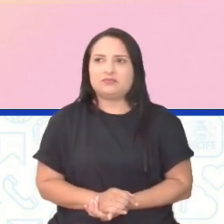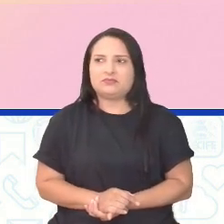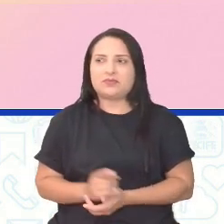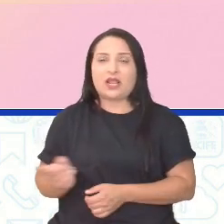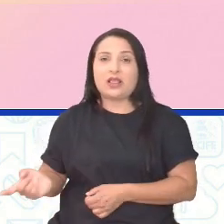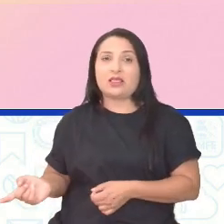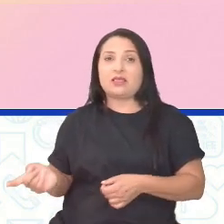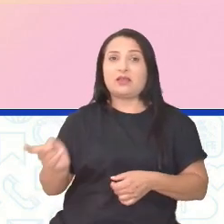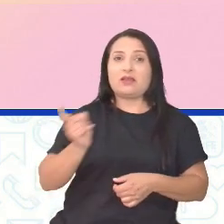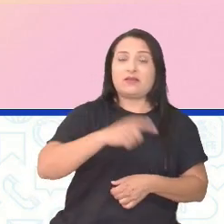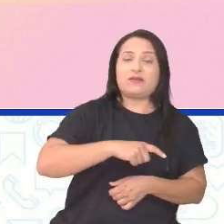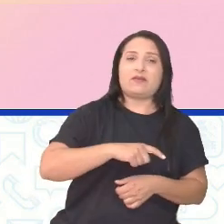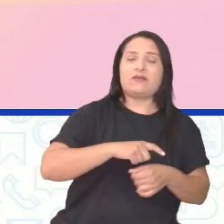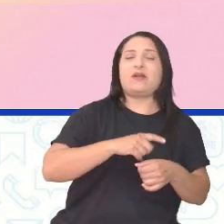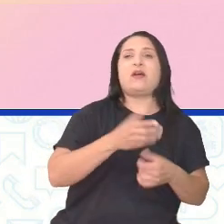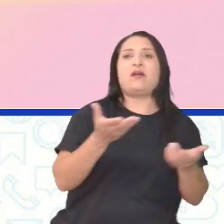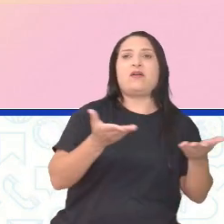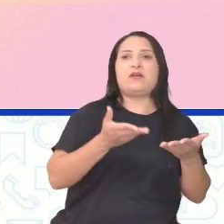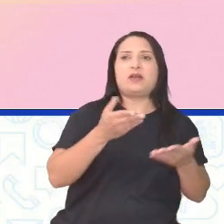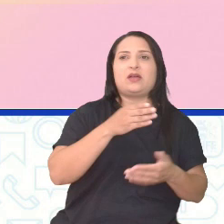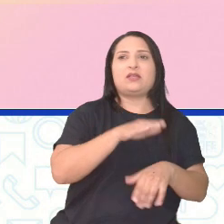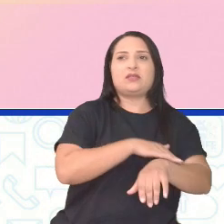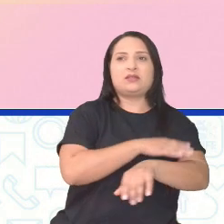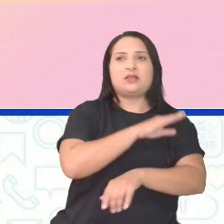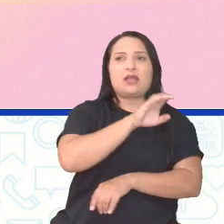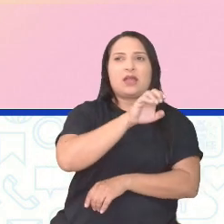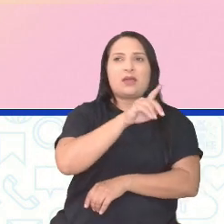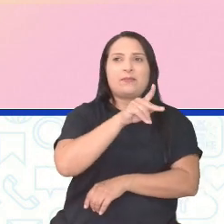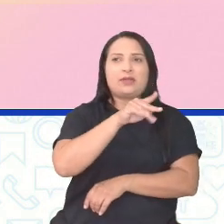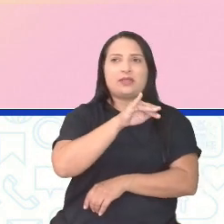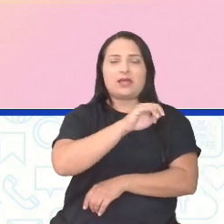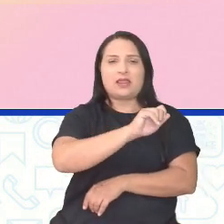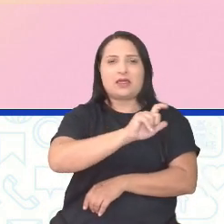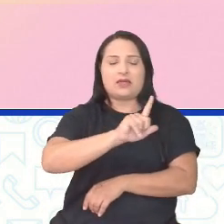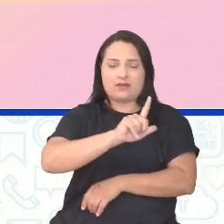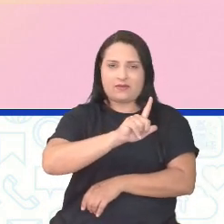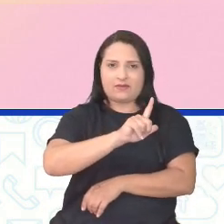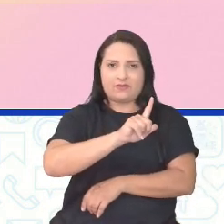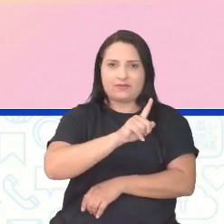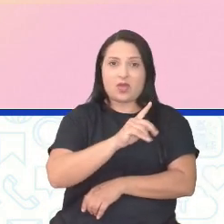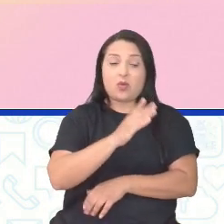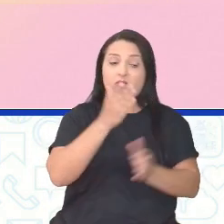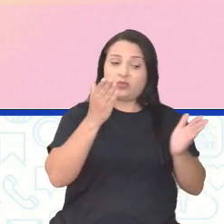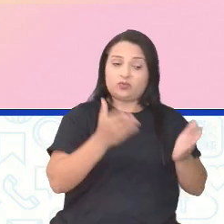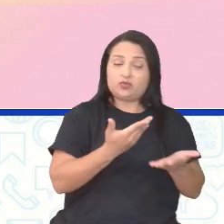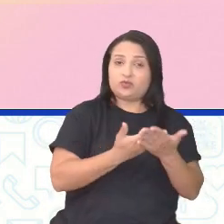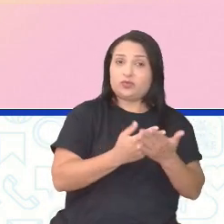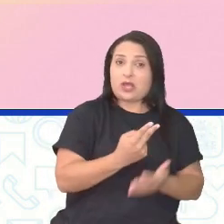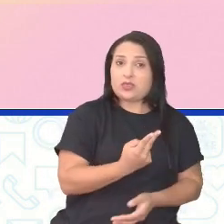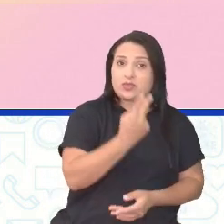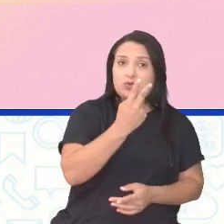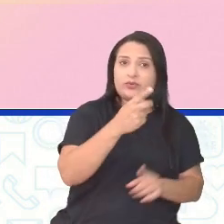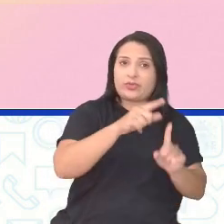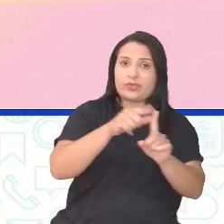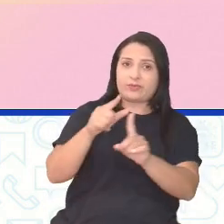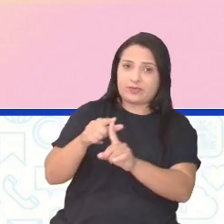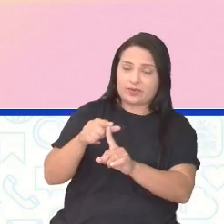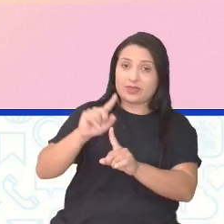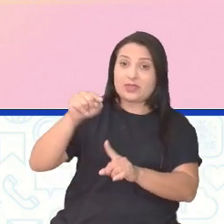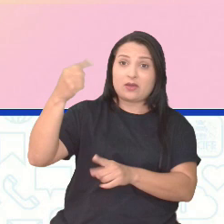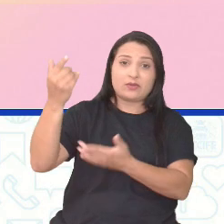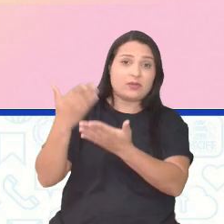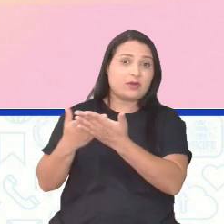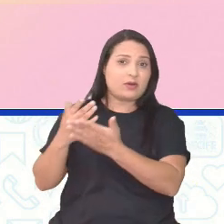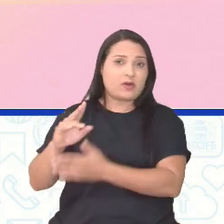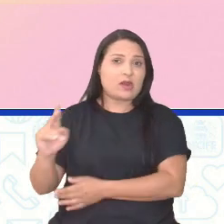tecido epitelial. Como eu disse a vocês, nós vamos estudar primeiro, né? Hoje 2 tecidos e na próxima aula, no próximo